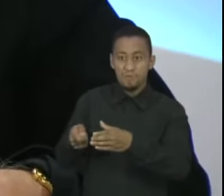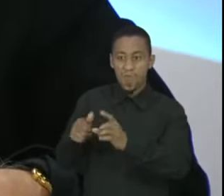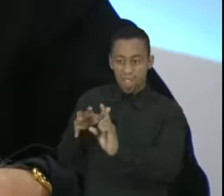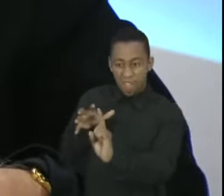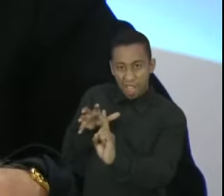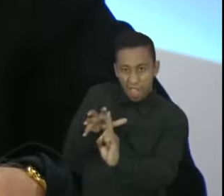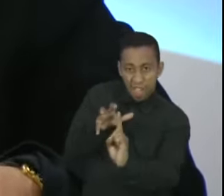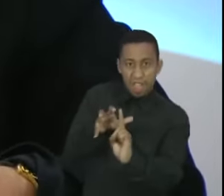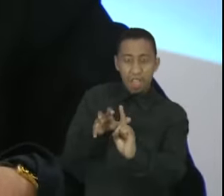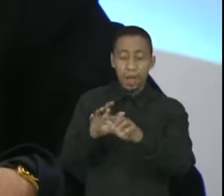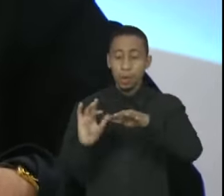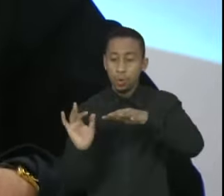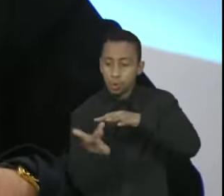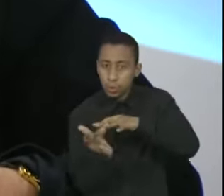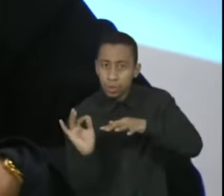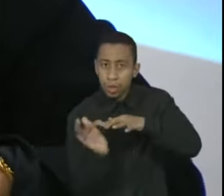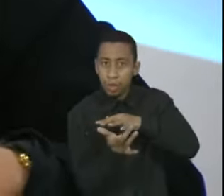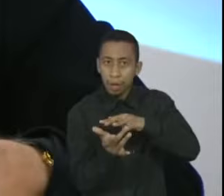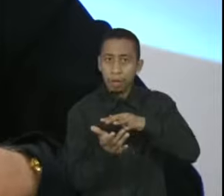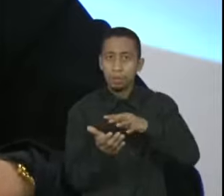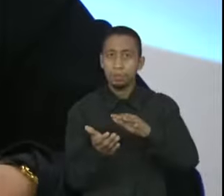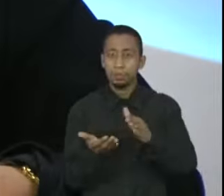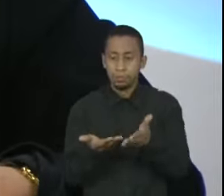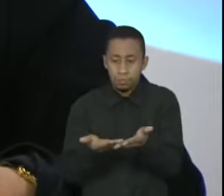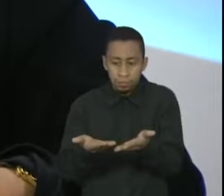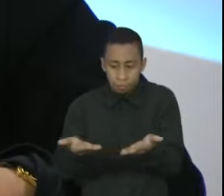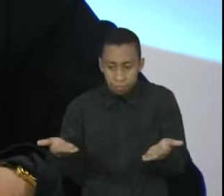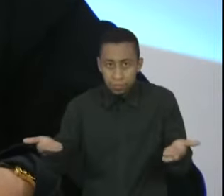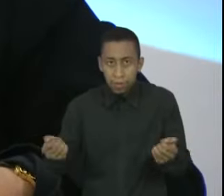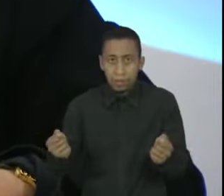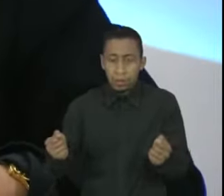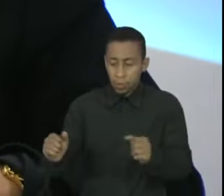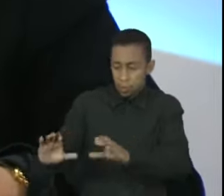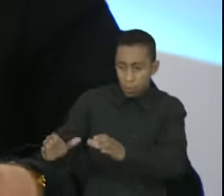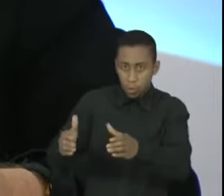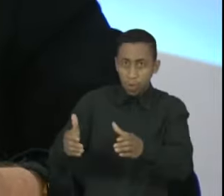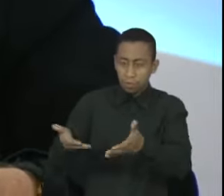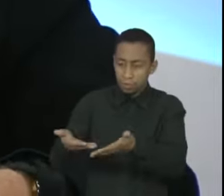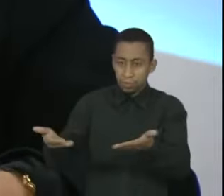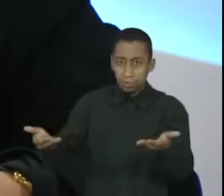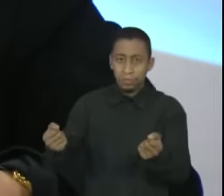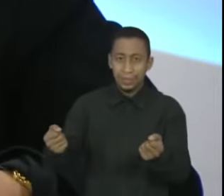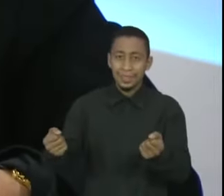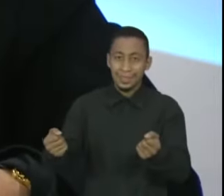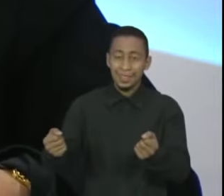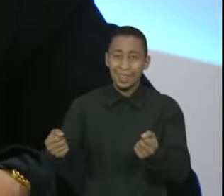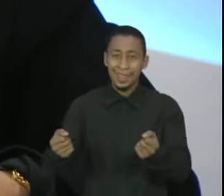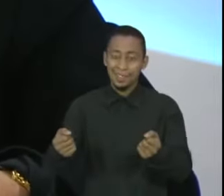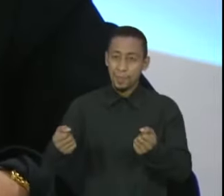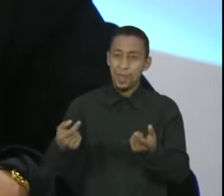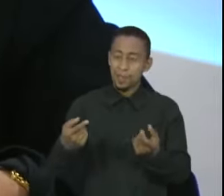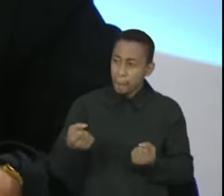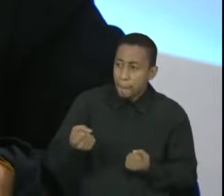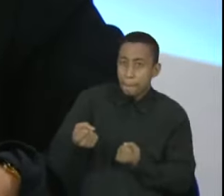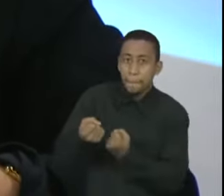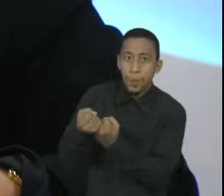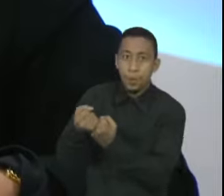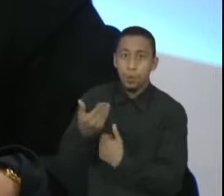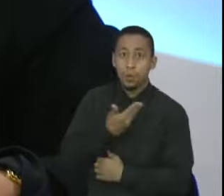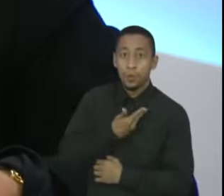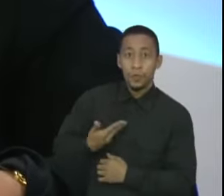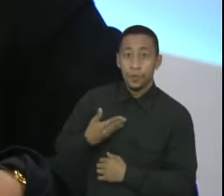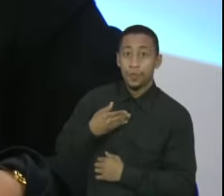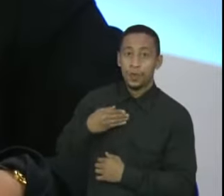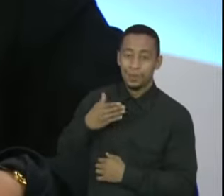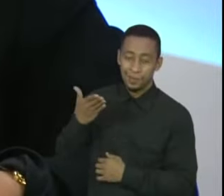ideólogos redes sociais esse digamos assim esse parentesco com o governo federal garante